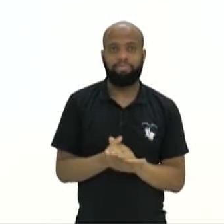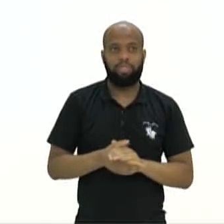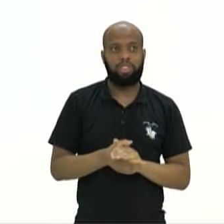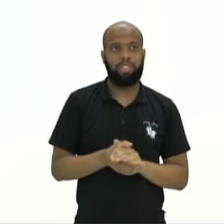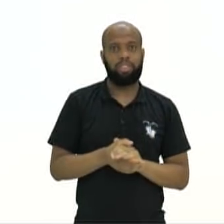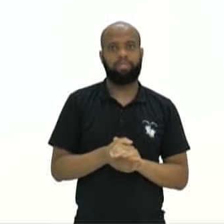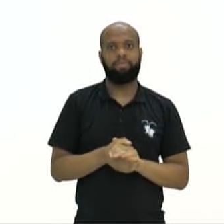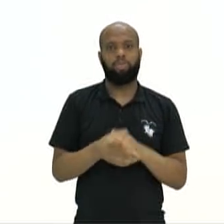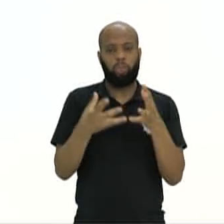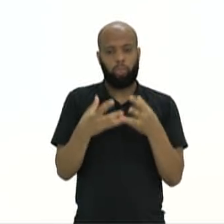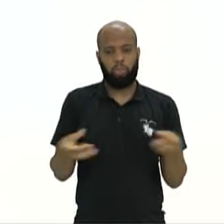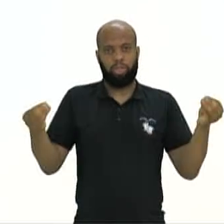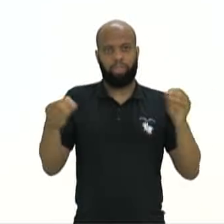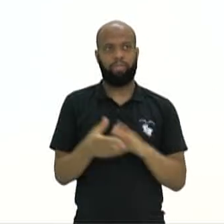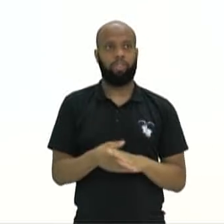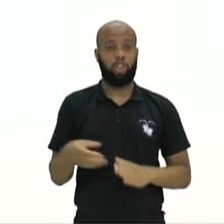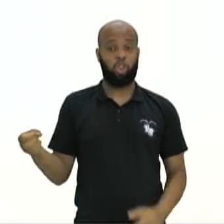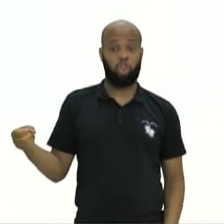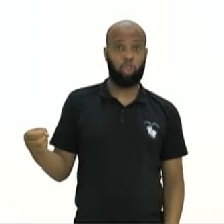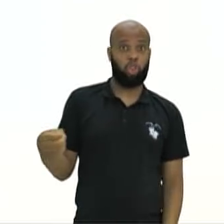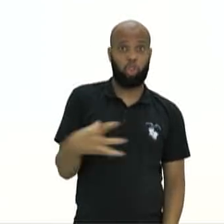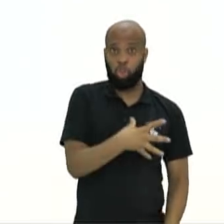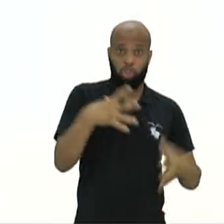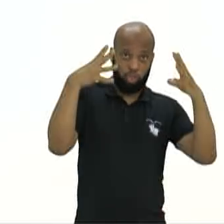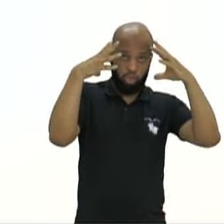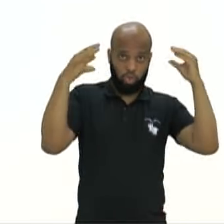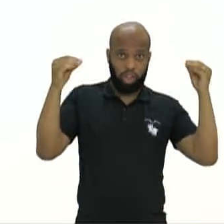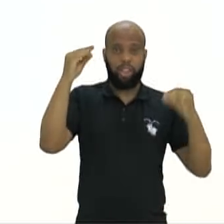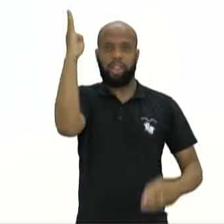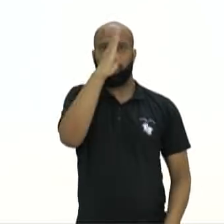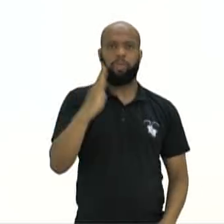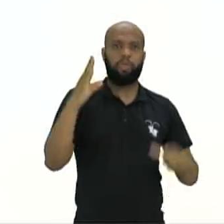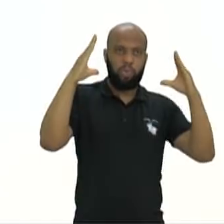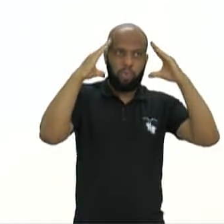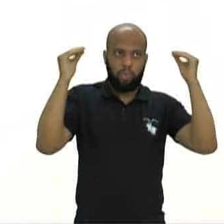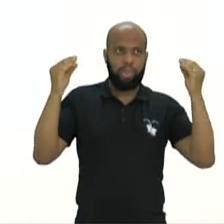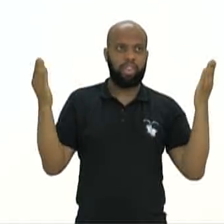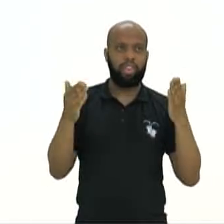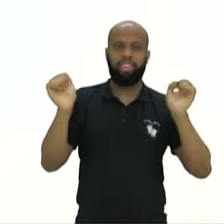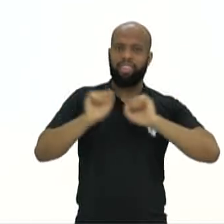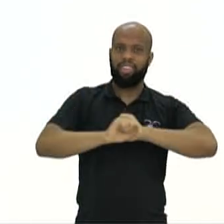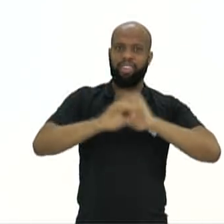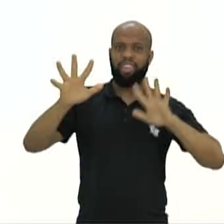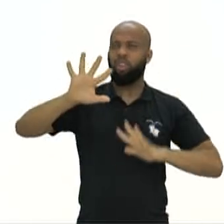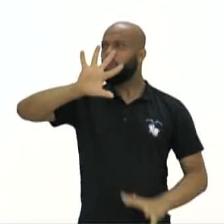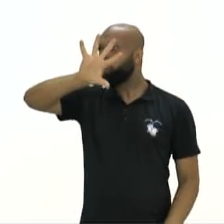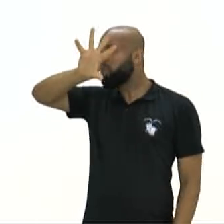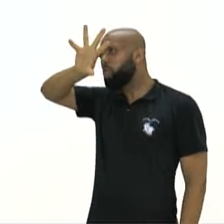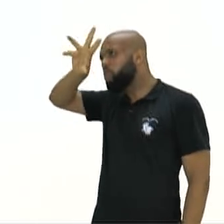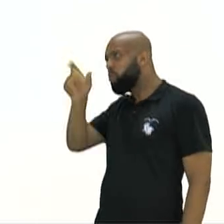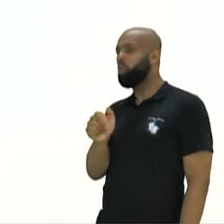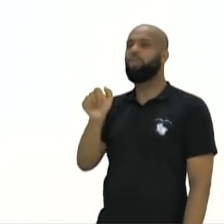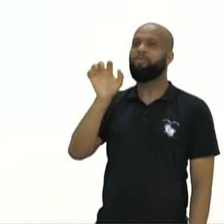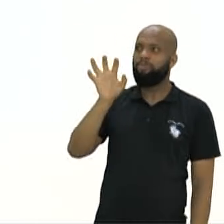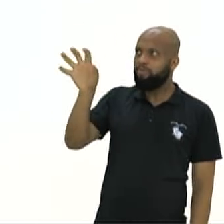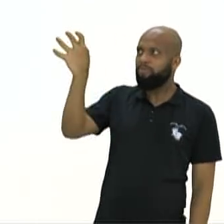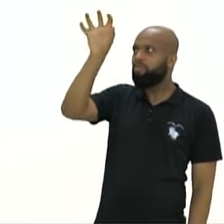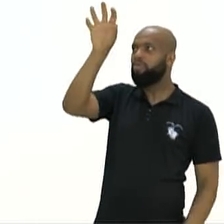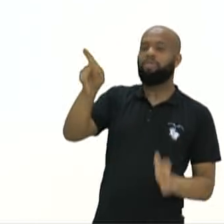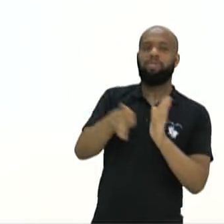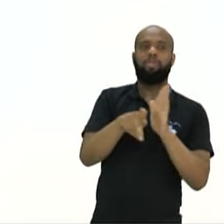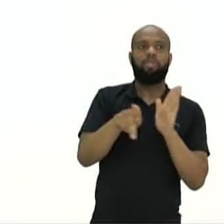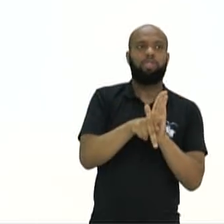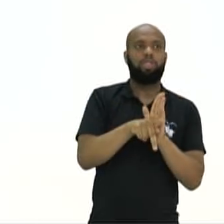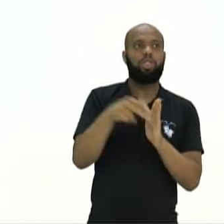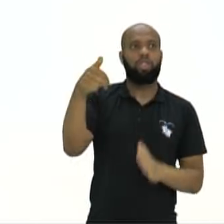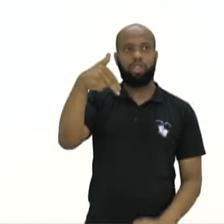Demolido. Chamada de Nova Holanda, o Brasil holandês, ficou bem claro agora aqui, pega toda a região do Ceará, que